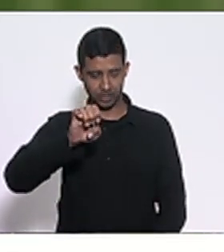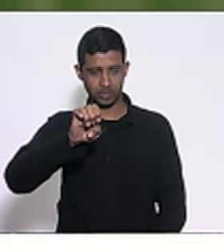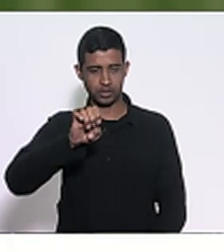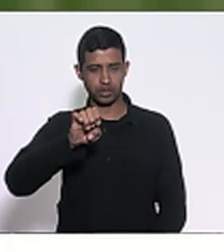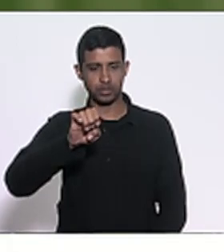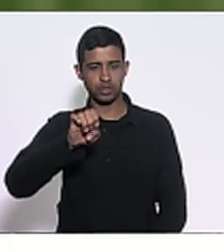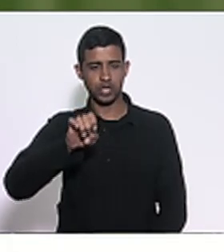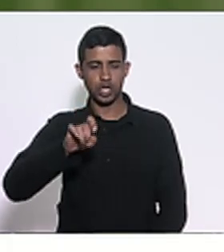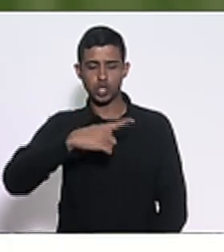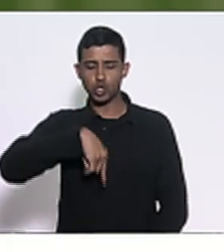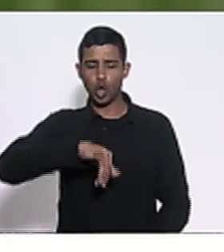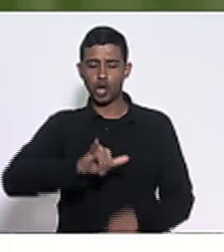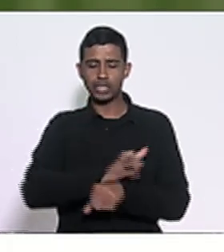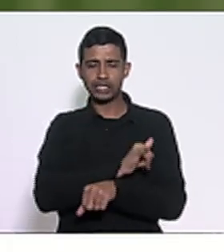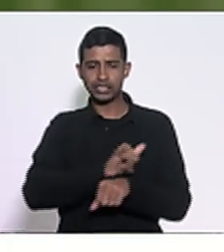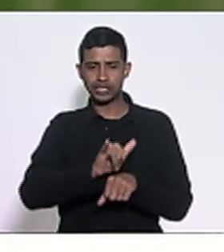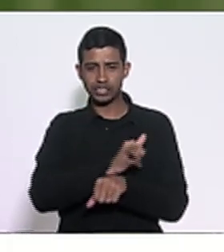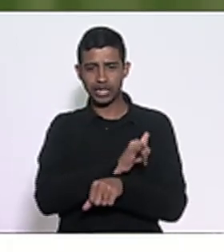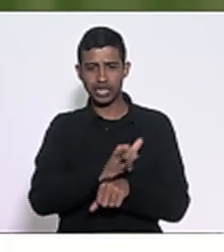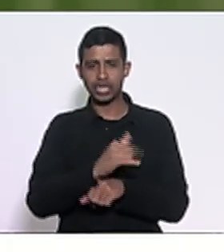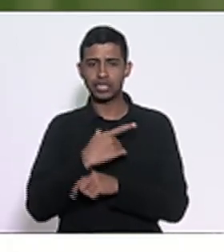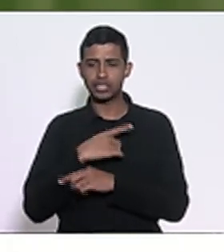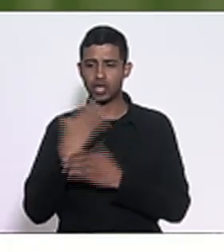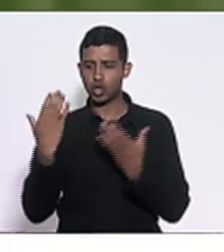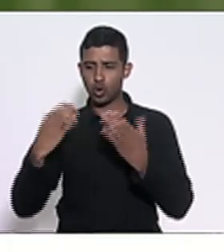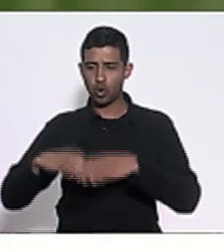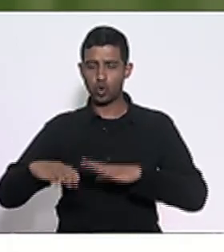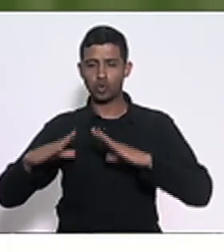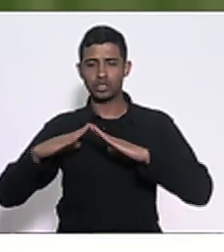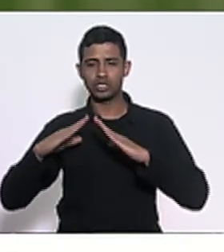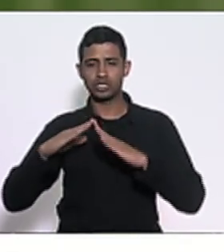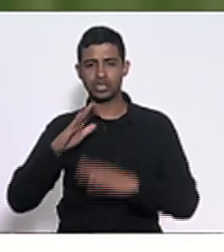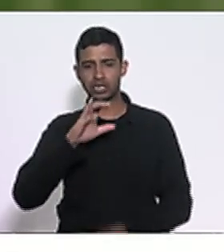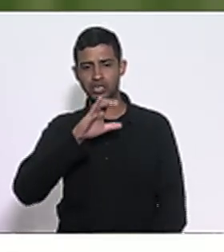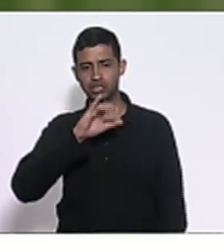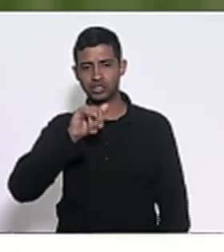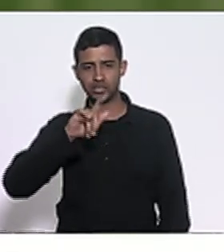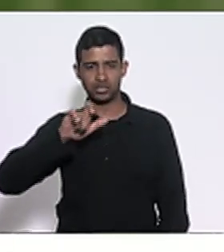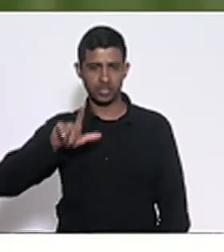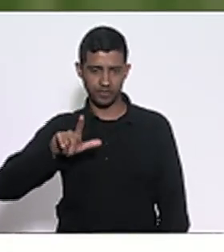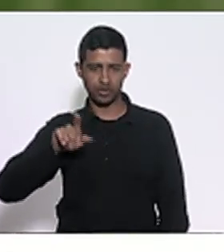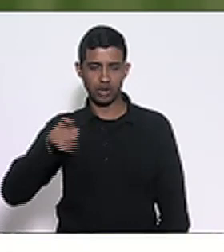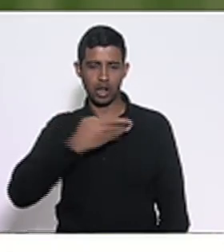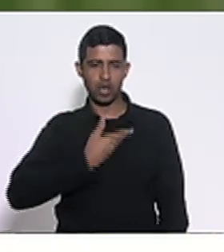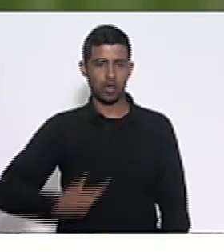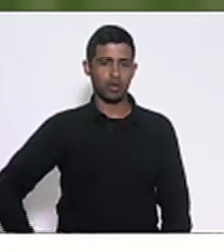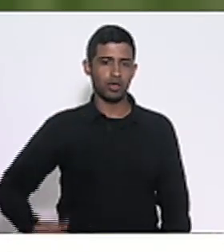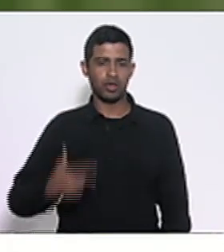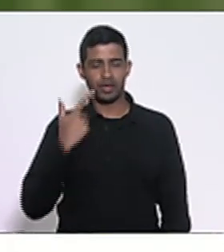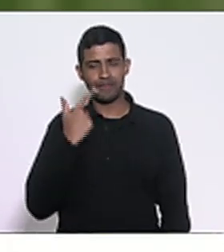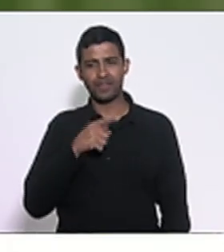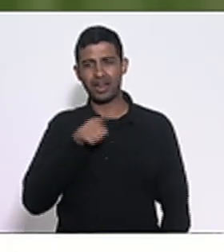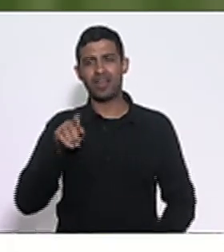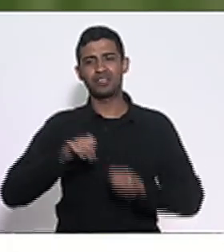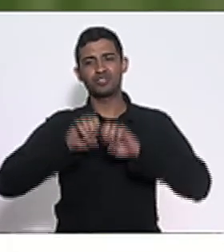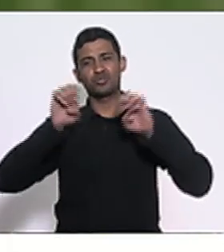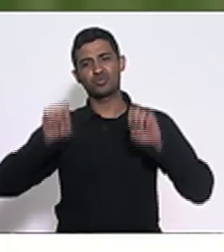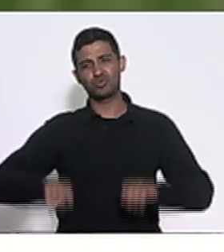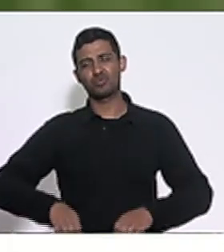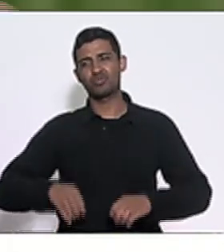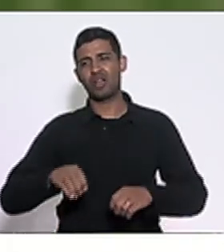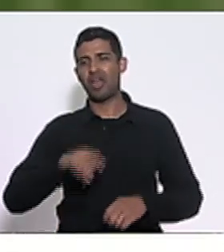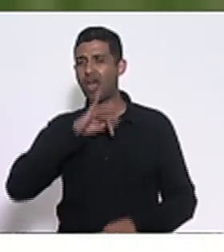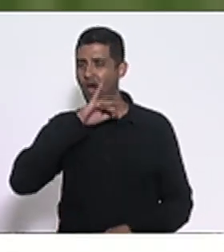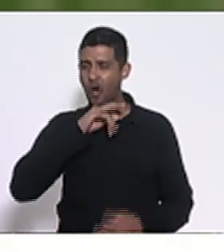nós fechamos com o concurso da Casa Civil e Governança, né, como a infraestrutura estava muito sucateada, então, e